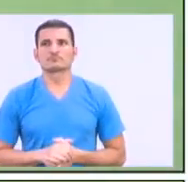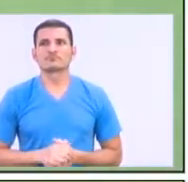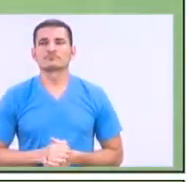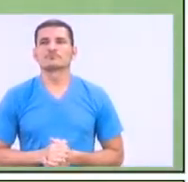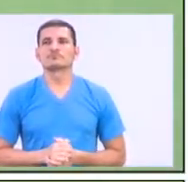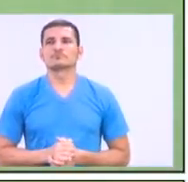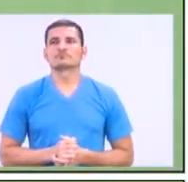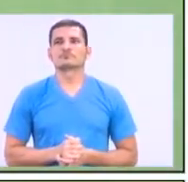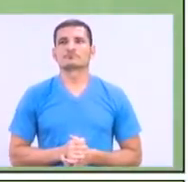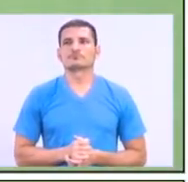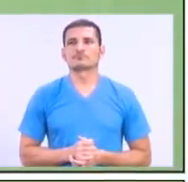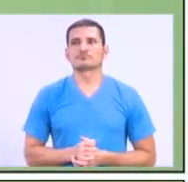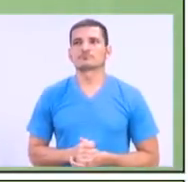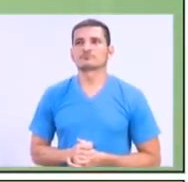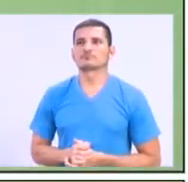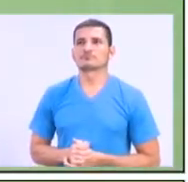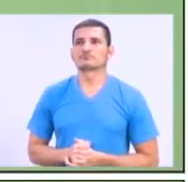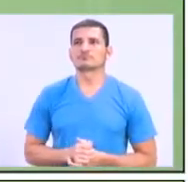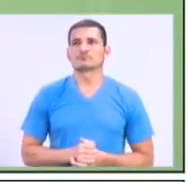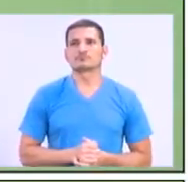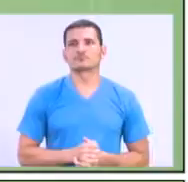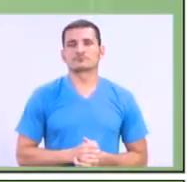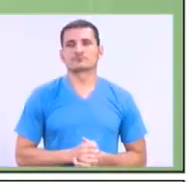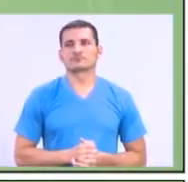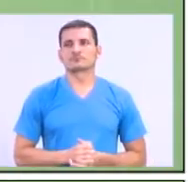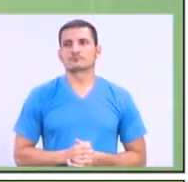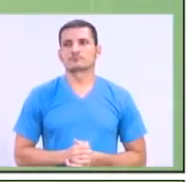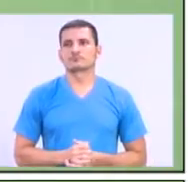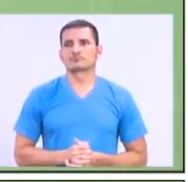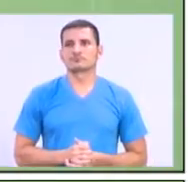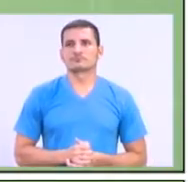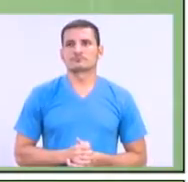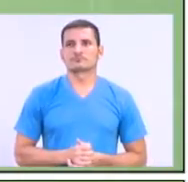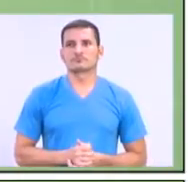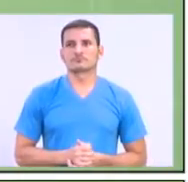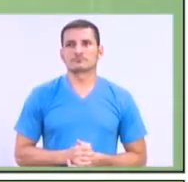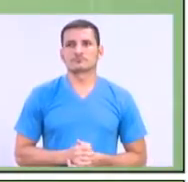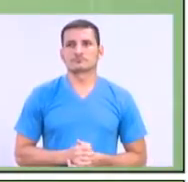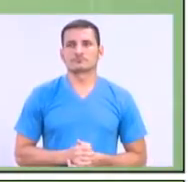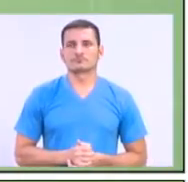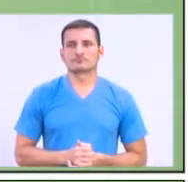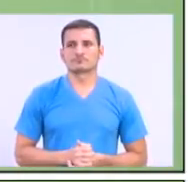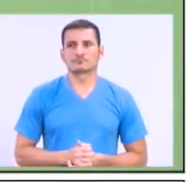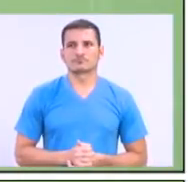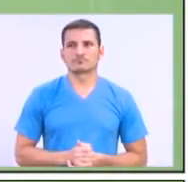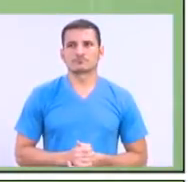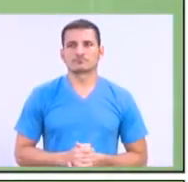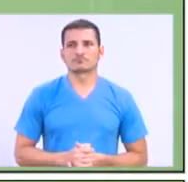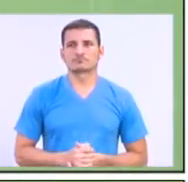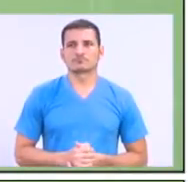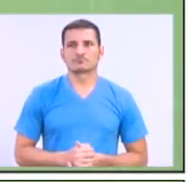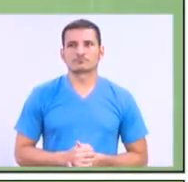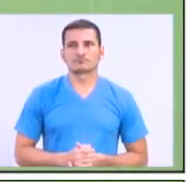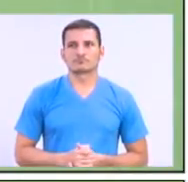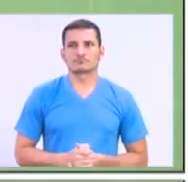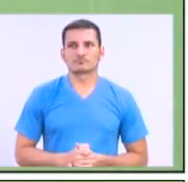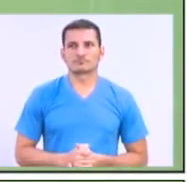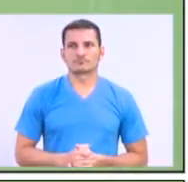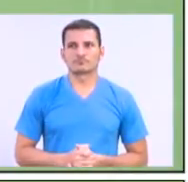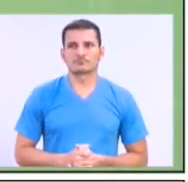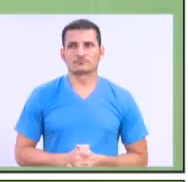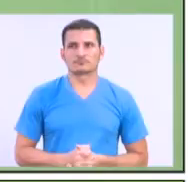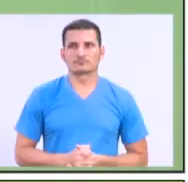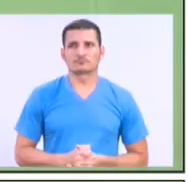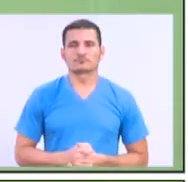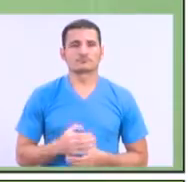Né? Bom, aqui nós temos uma questão que é essencial. Nós passaremos a programar